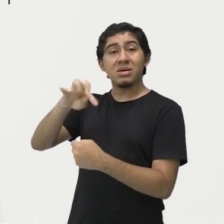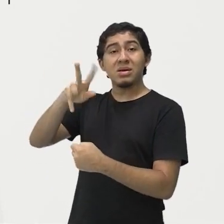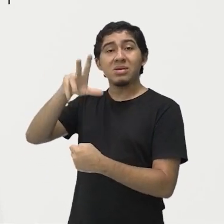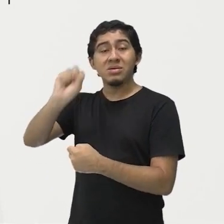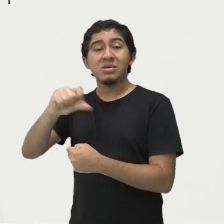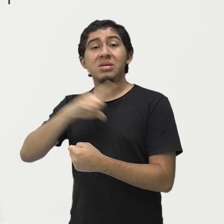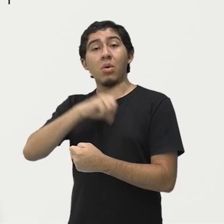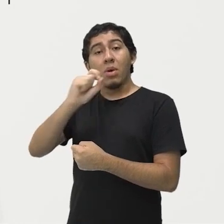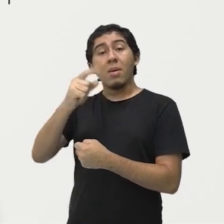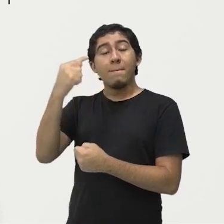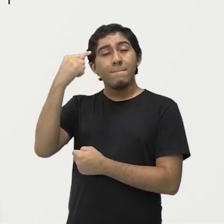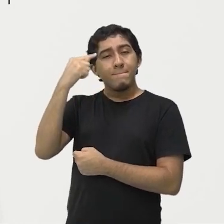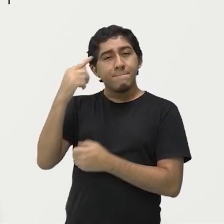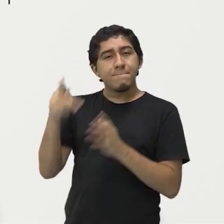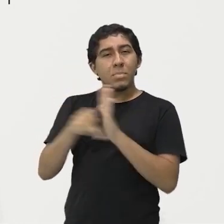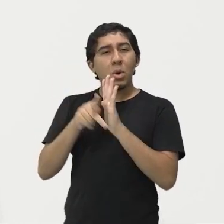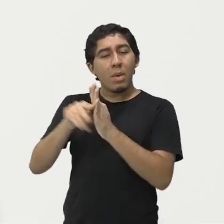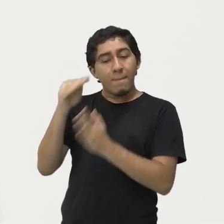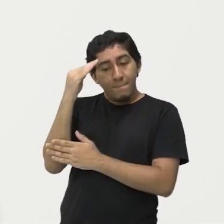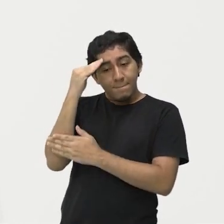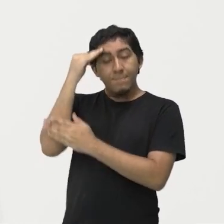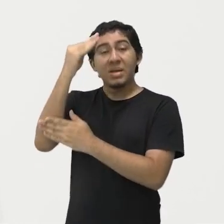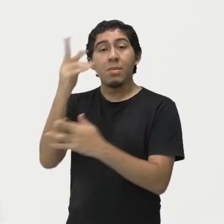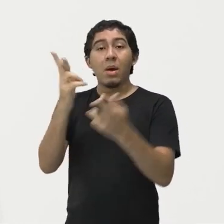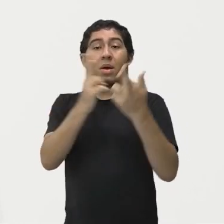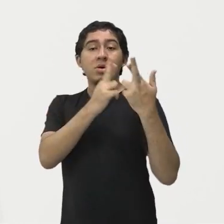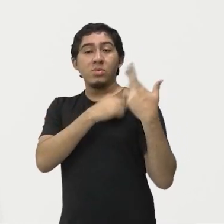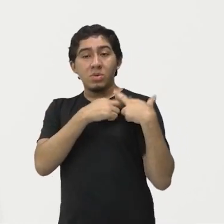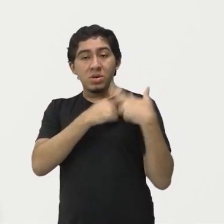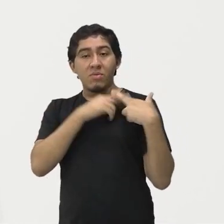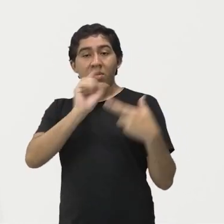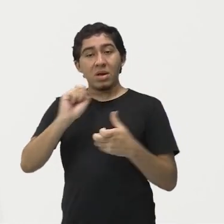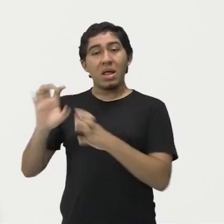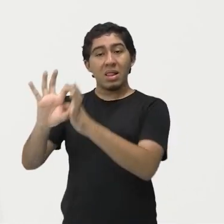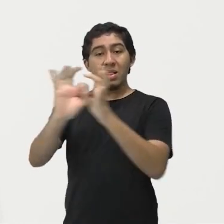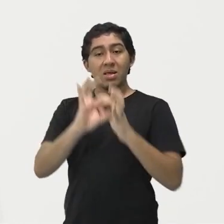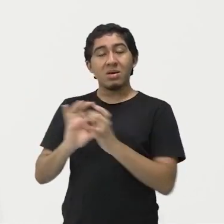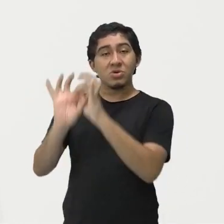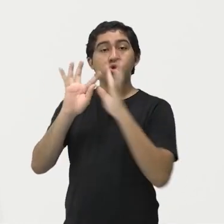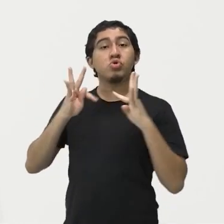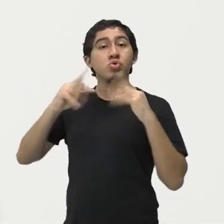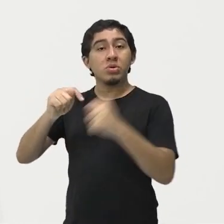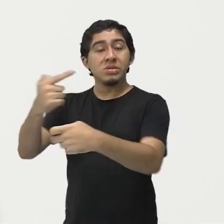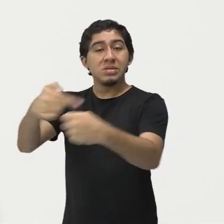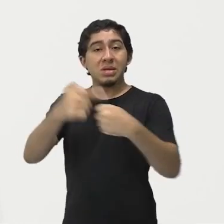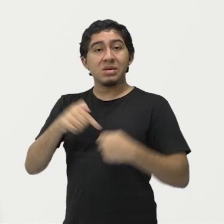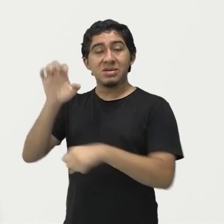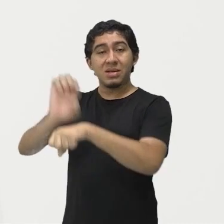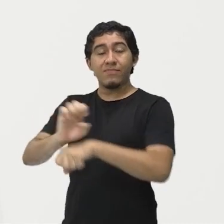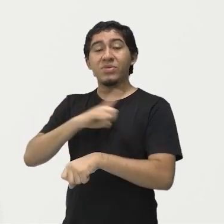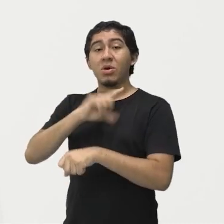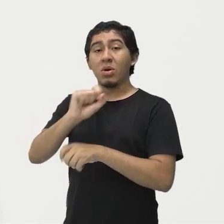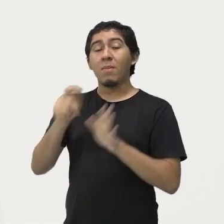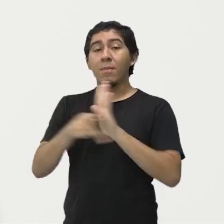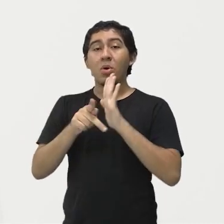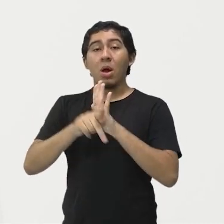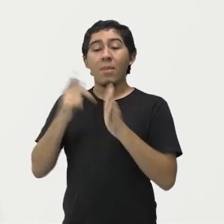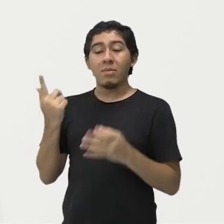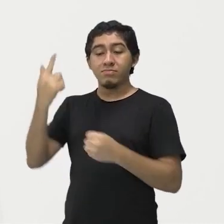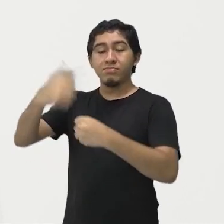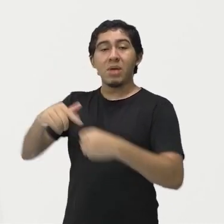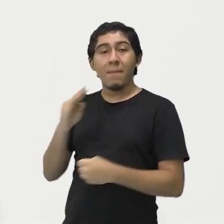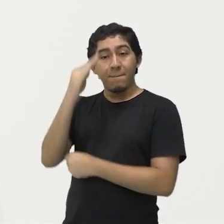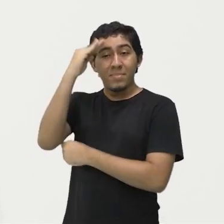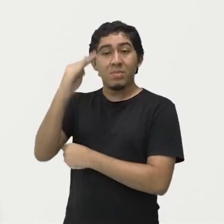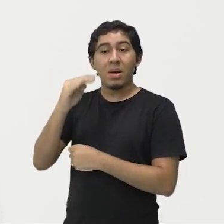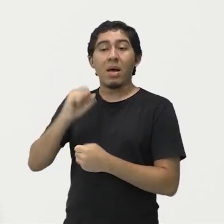foi justamente a união das cidades-estados que tinha por sede a ilha de Delos, por isso que ficaria conhecida